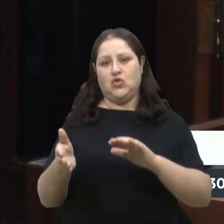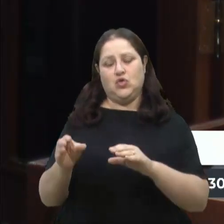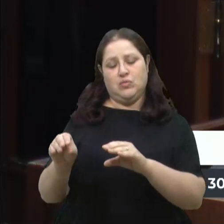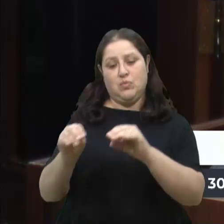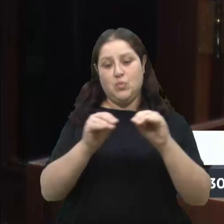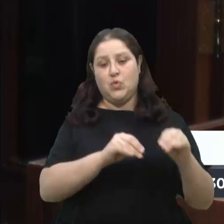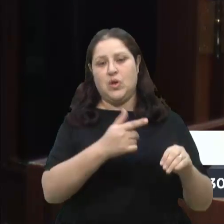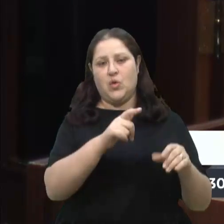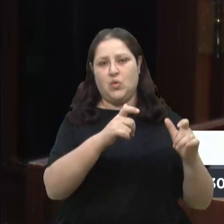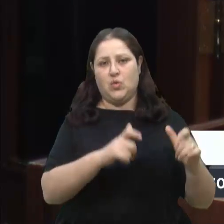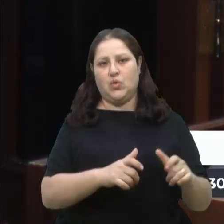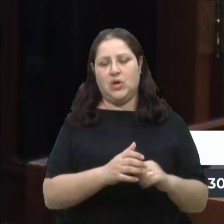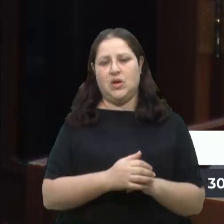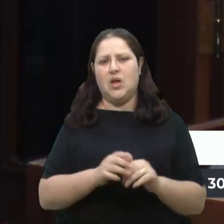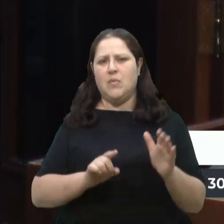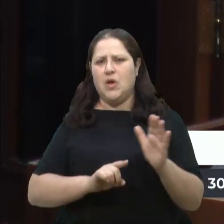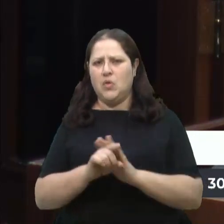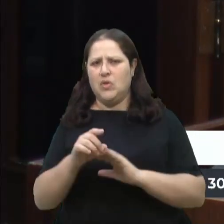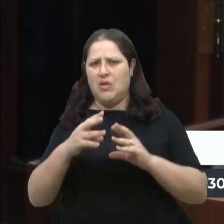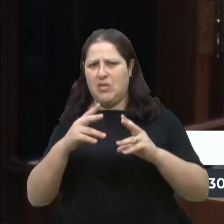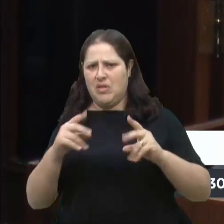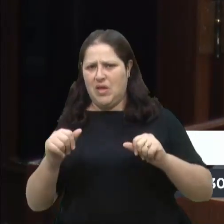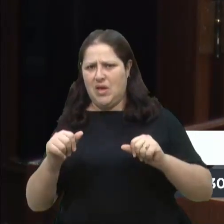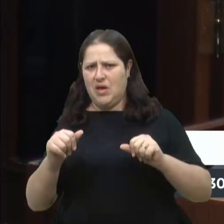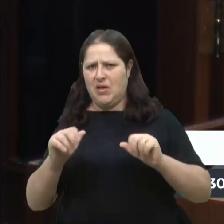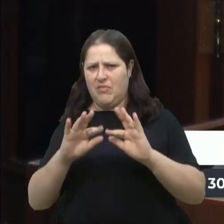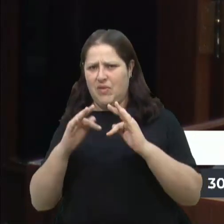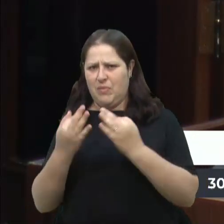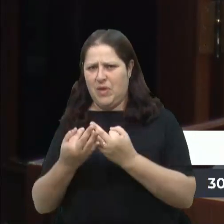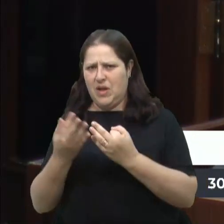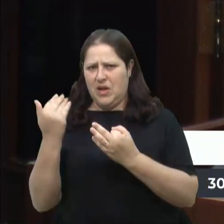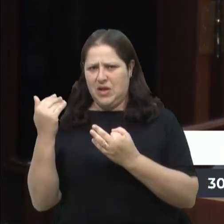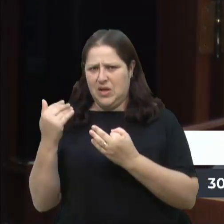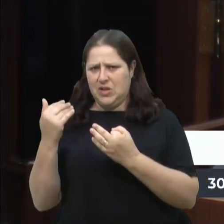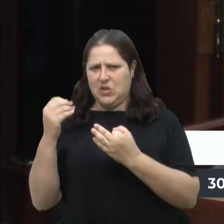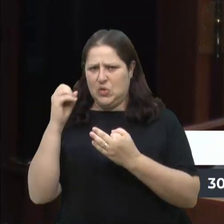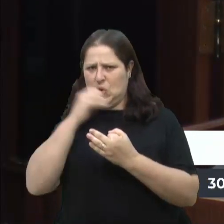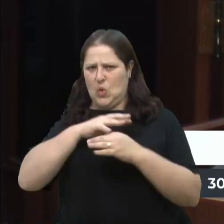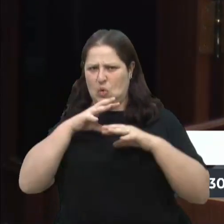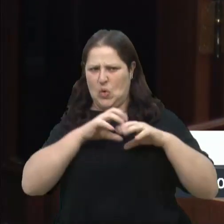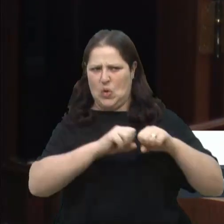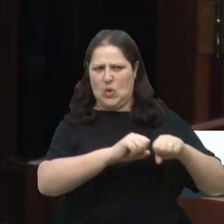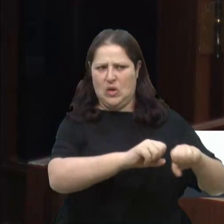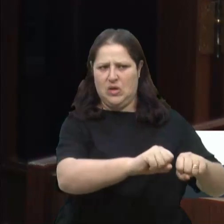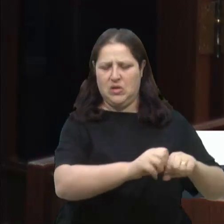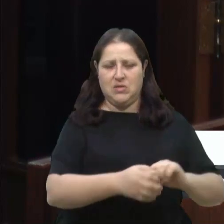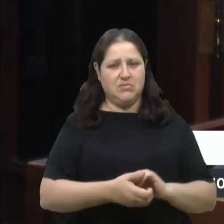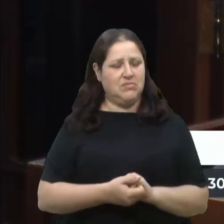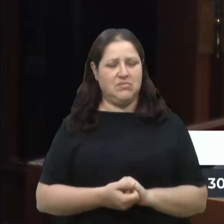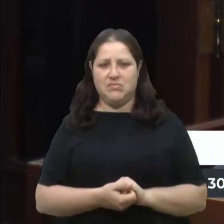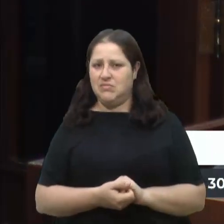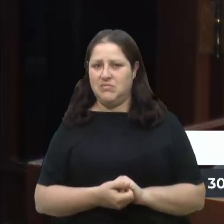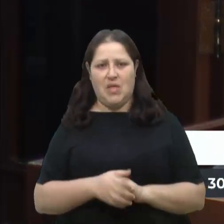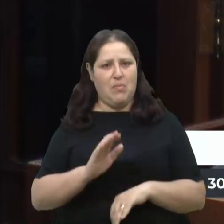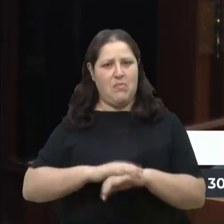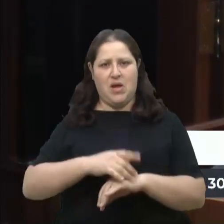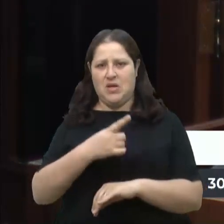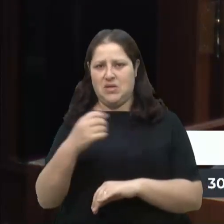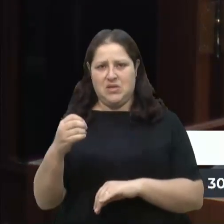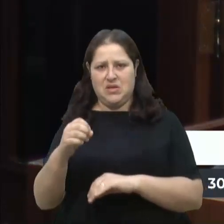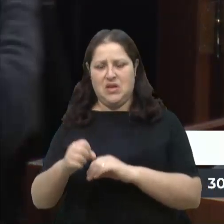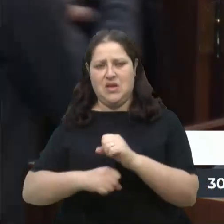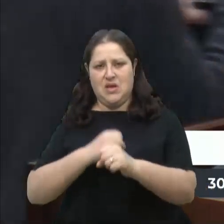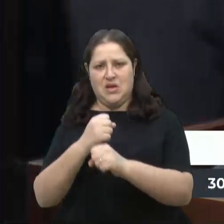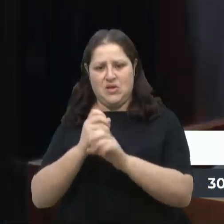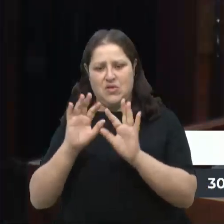Não. São dezenas de anos, mais de 100 anos que as famílias vivem na terra, e junto que essas